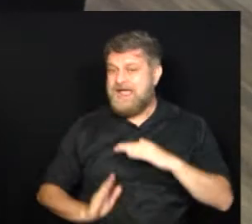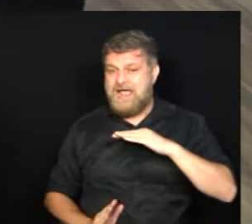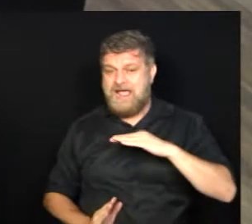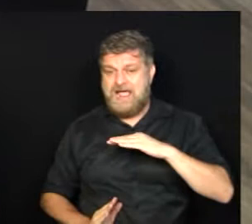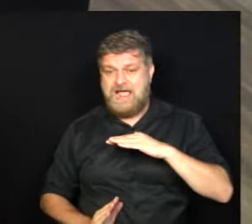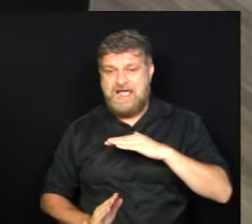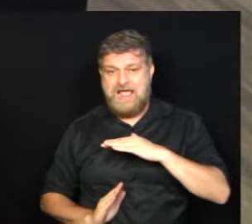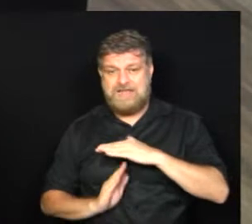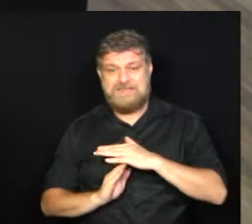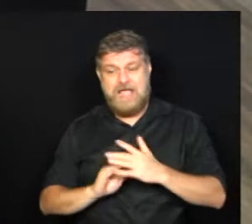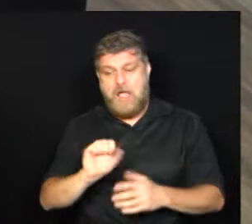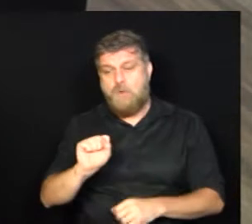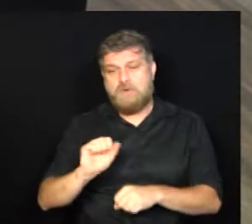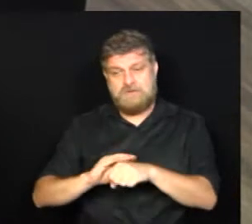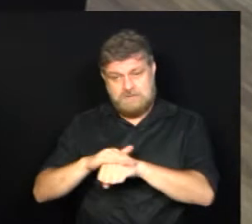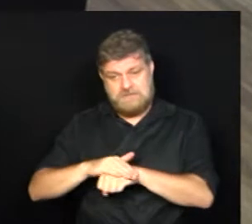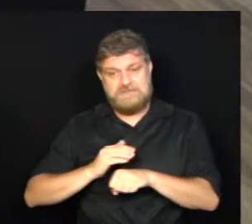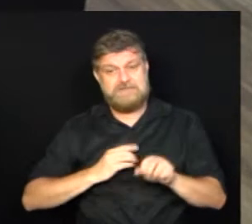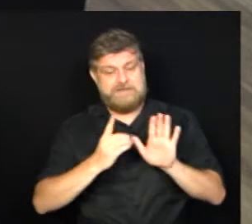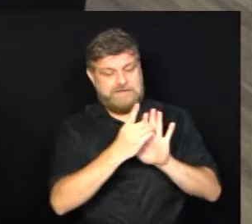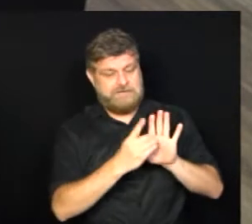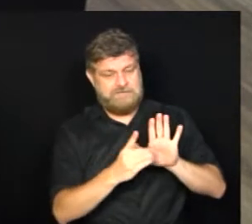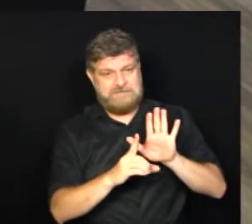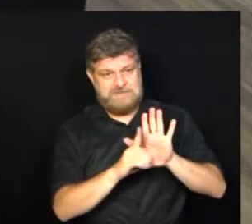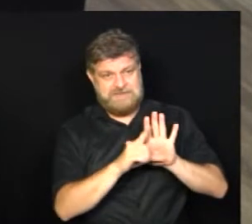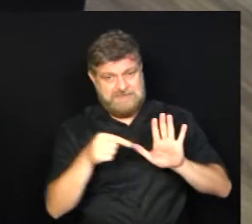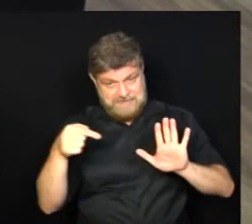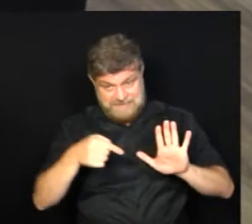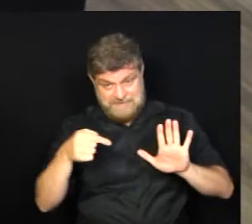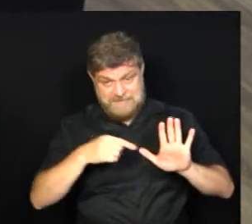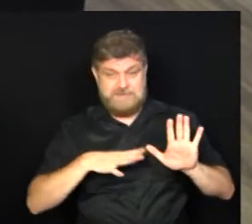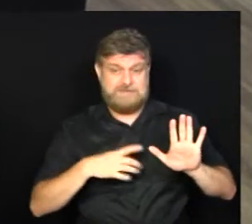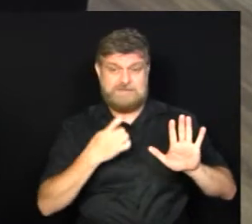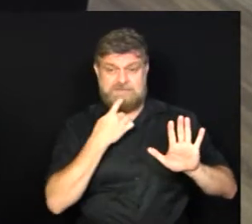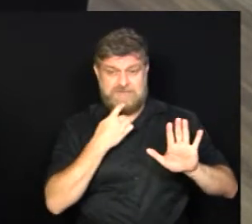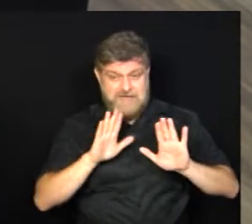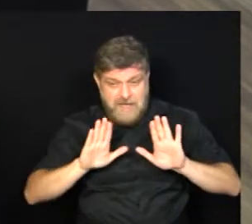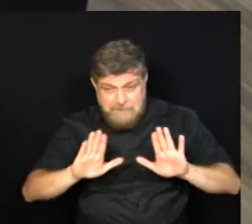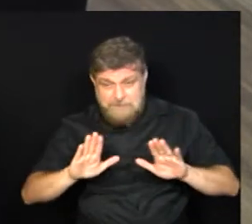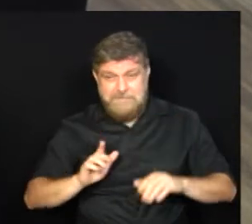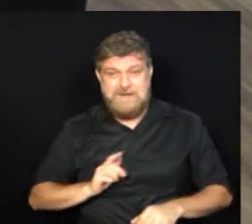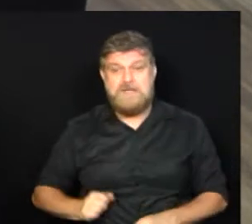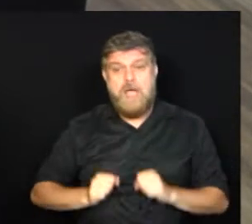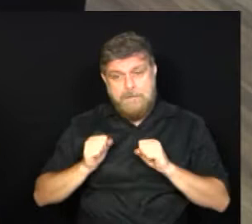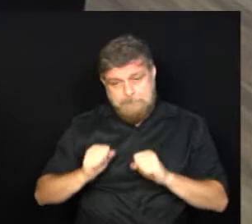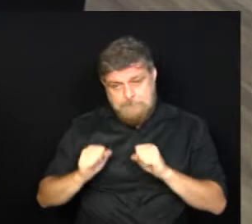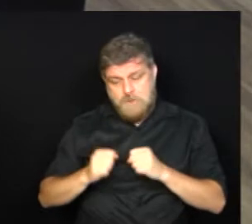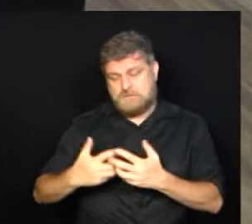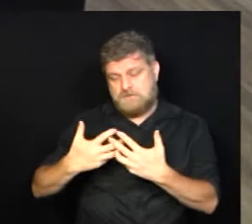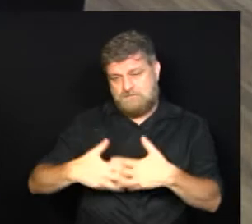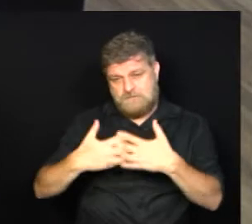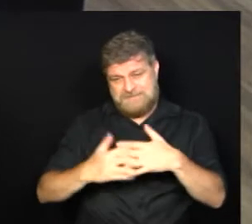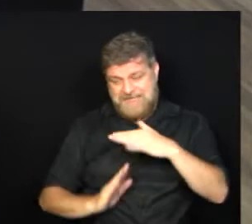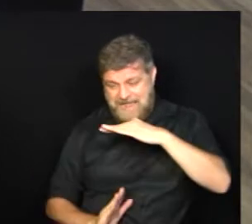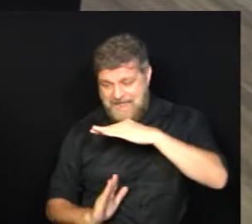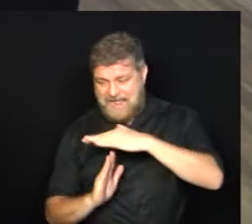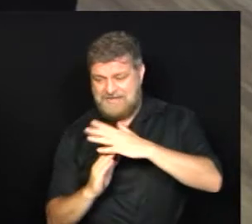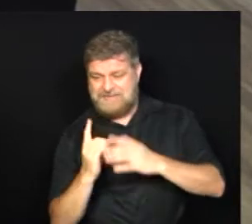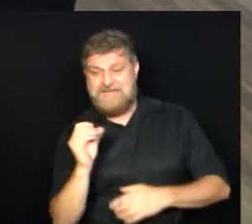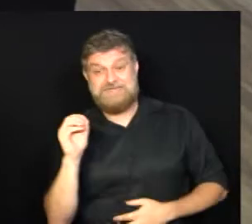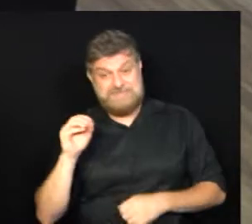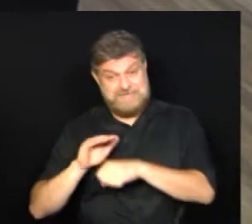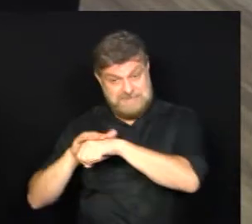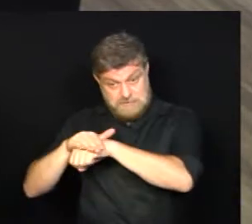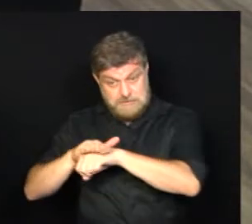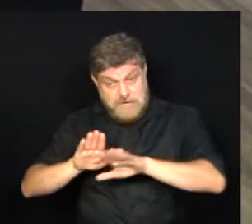as 8 horas, apesar de a gente ter um decreto municipal. Até as 8 horas da noite. Isso. O estabelecimento pode continuar funcionando até 10 horas da noite,